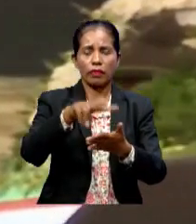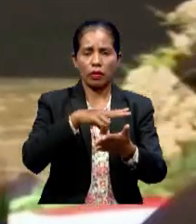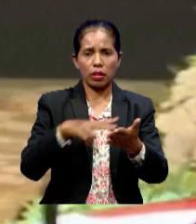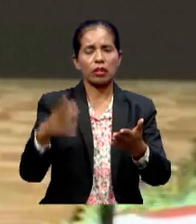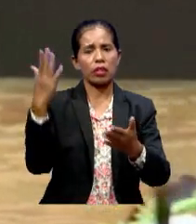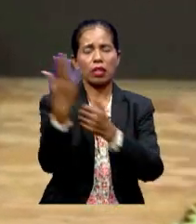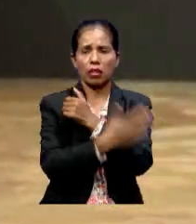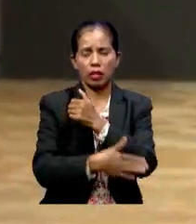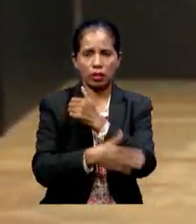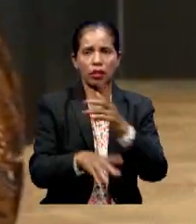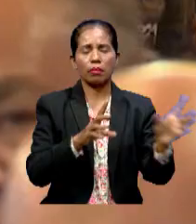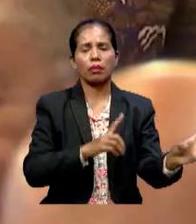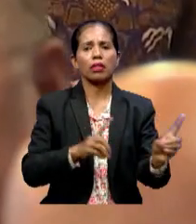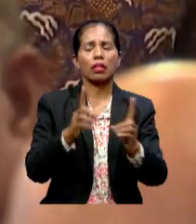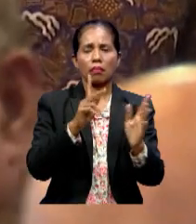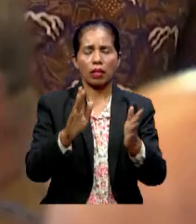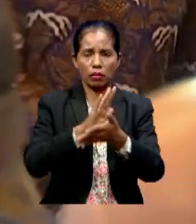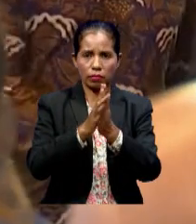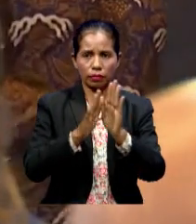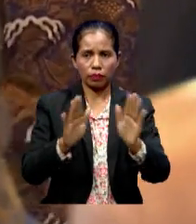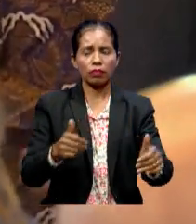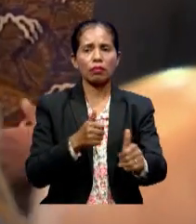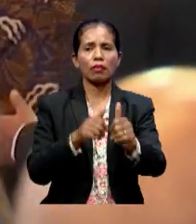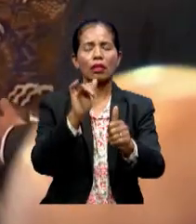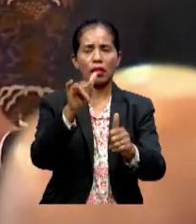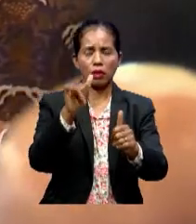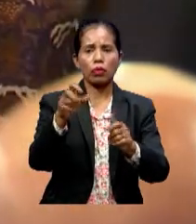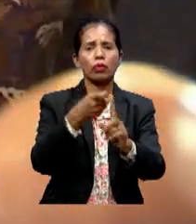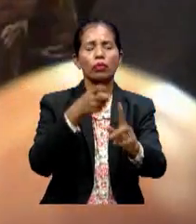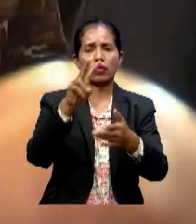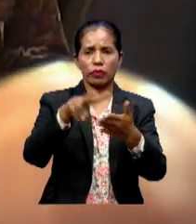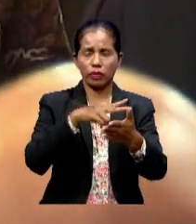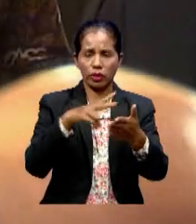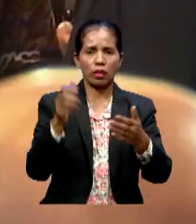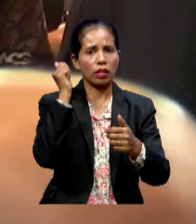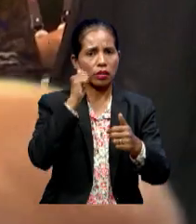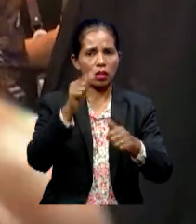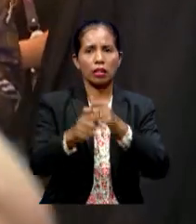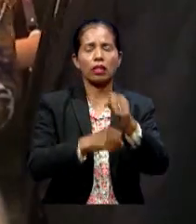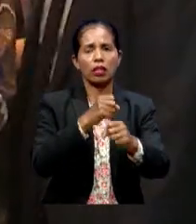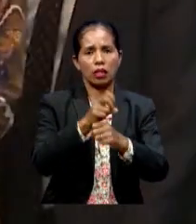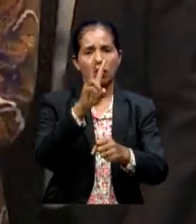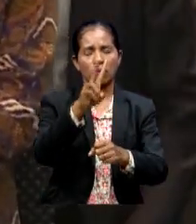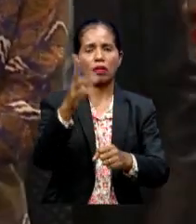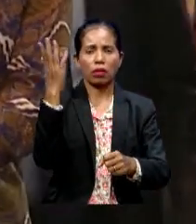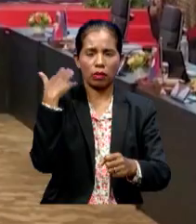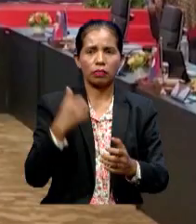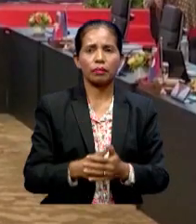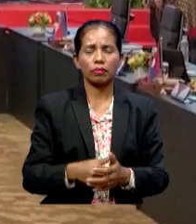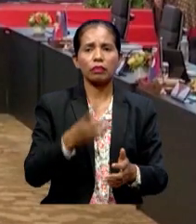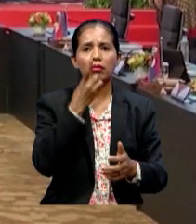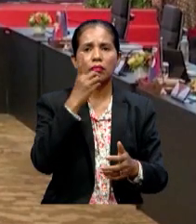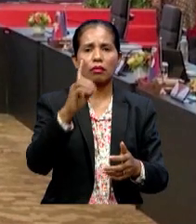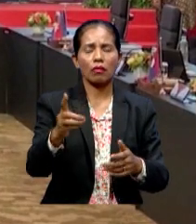nação, não implementa plano paz, na abertura acordo com os vizinhos sudeste asiático e atina Rua Liubá. Mostra declaração